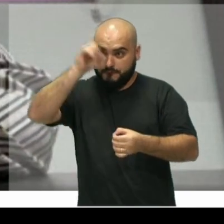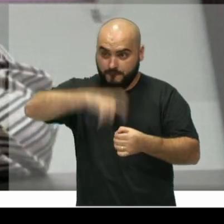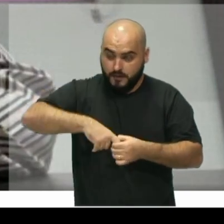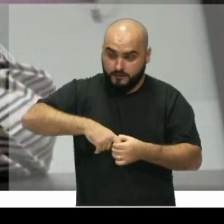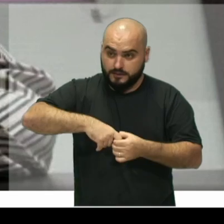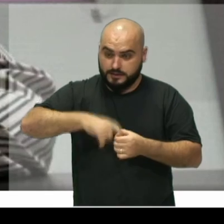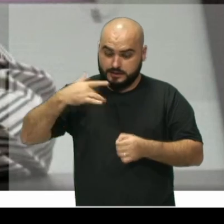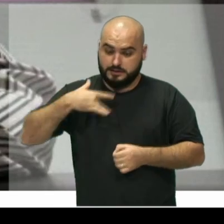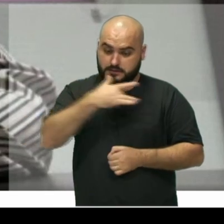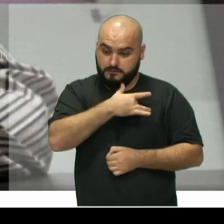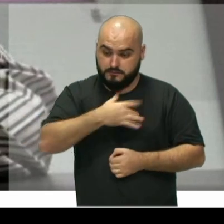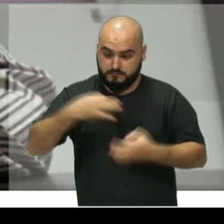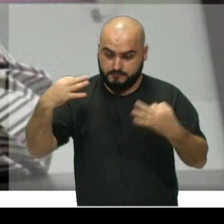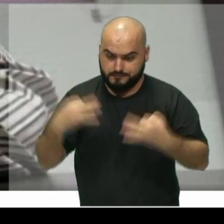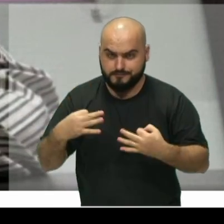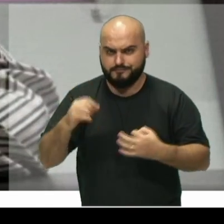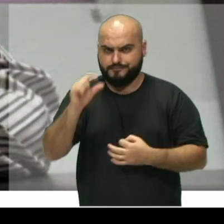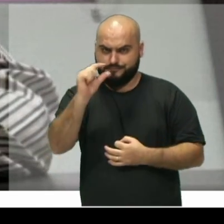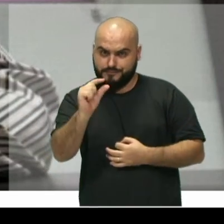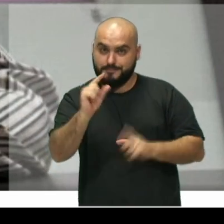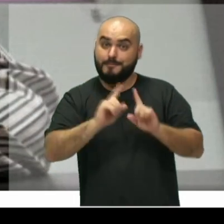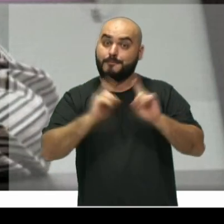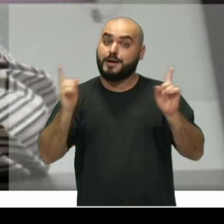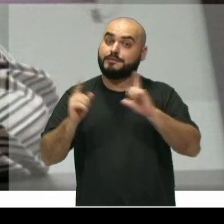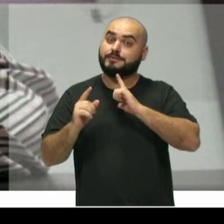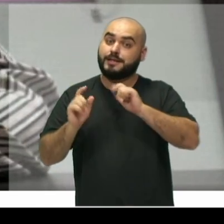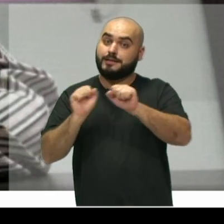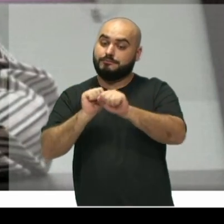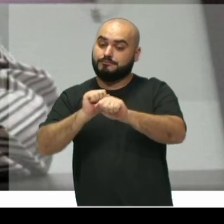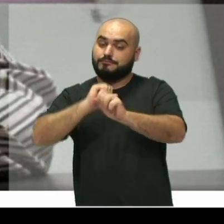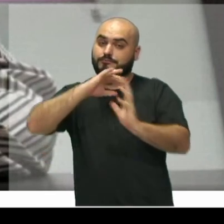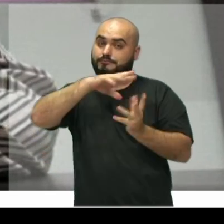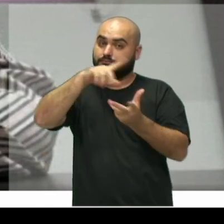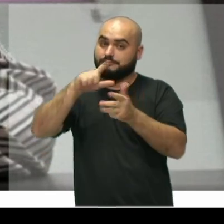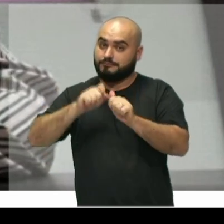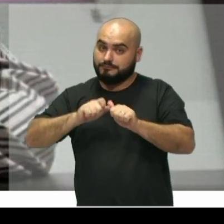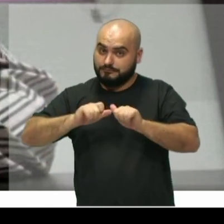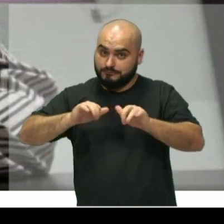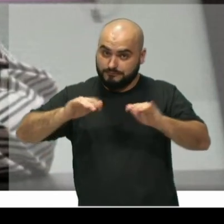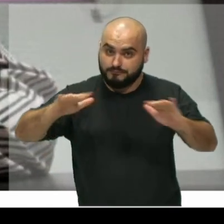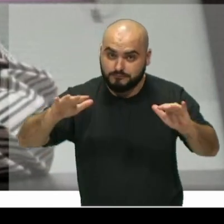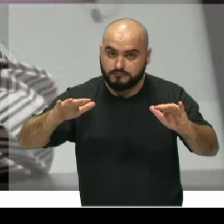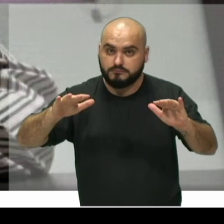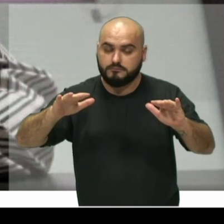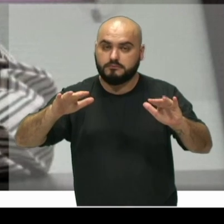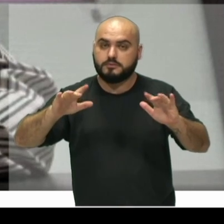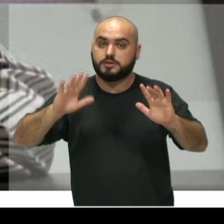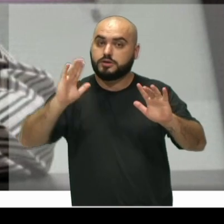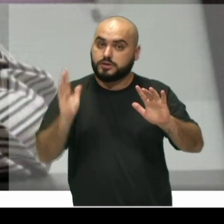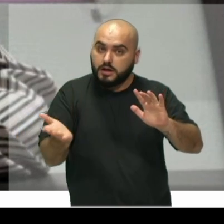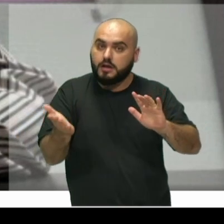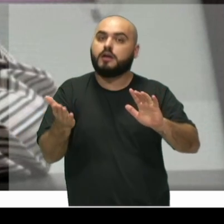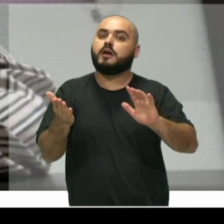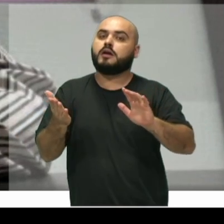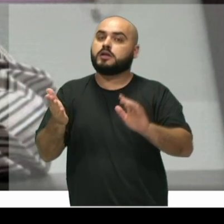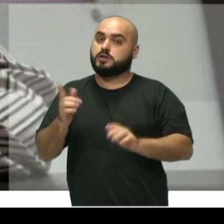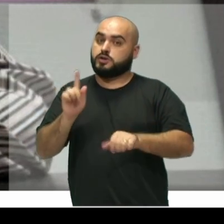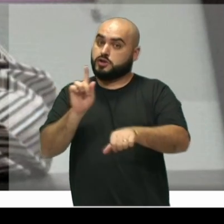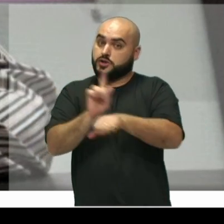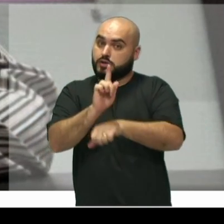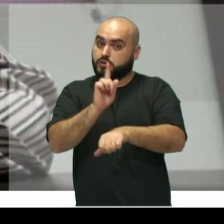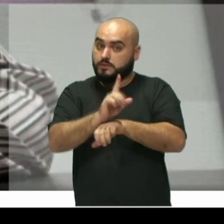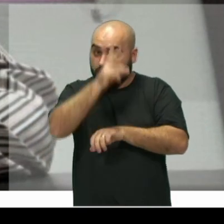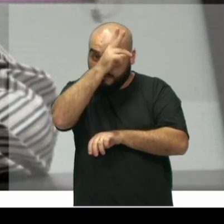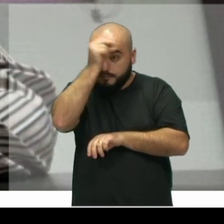é uma pandemia também. Hoje, nós precisamos, enquanto gestores públicos, buscar estar dialogando com essas entidades que fazem um papel